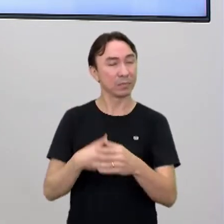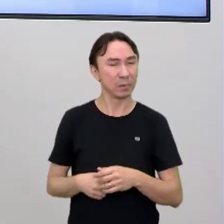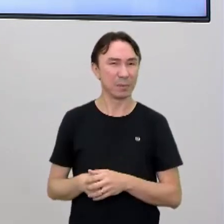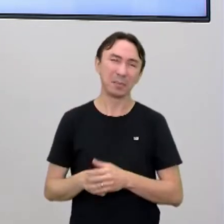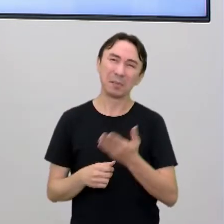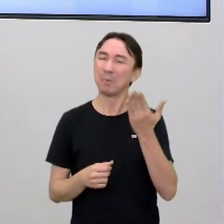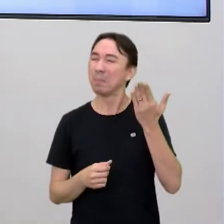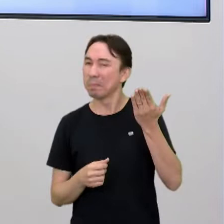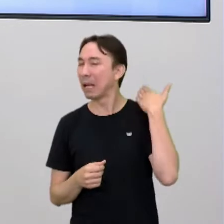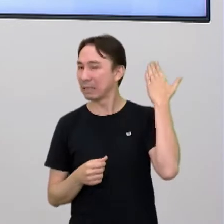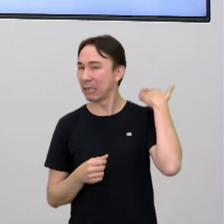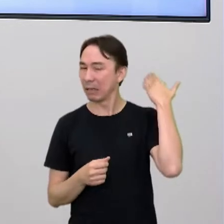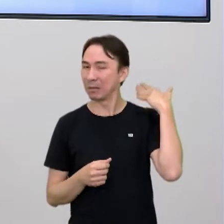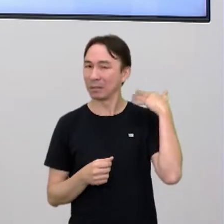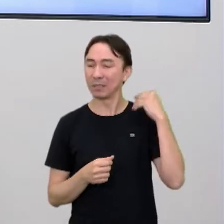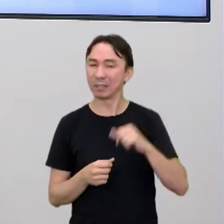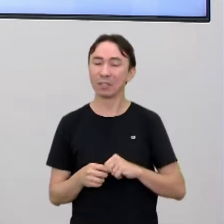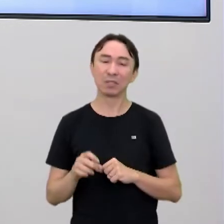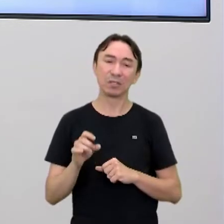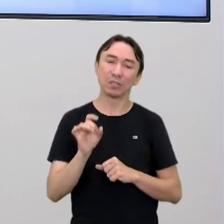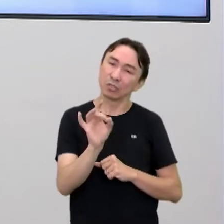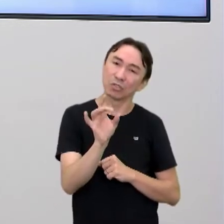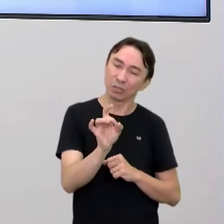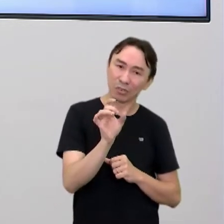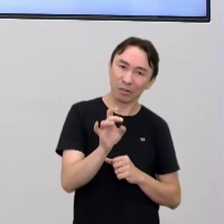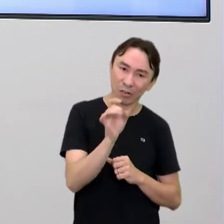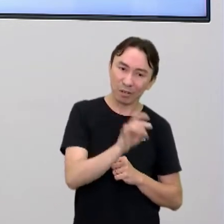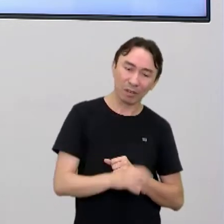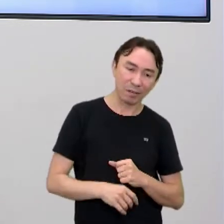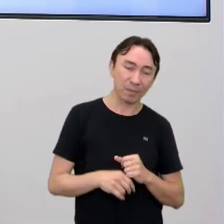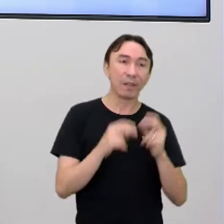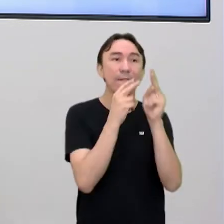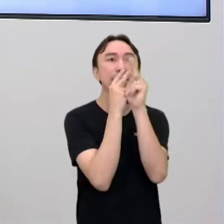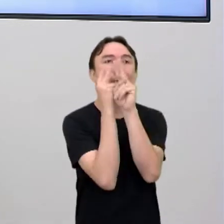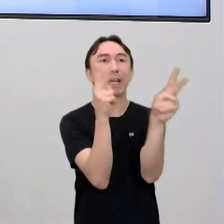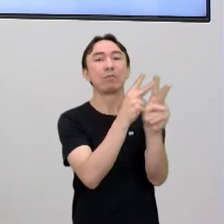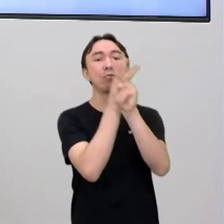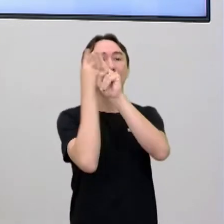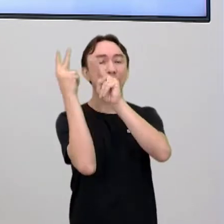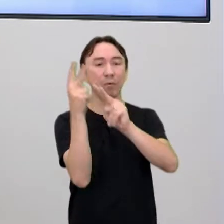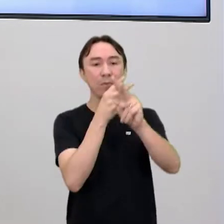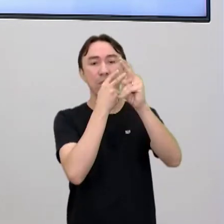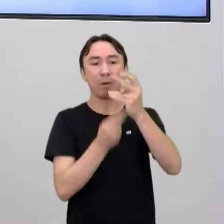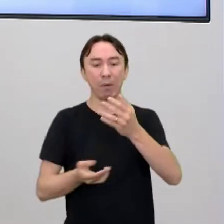ali refém de ventos, como era até o